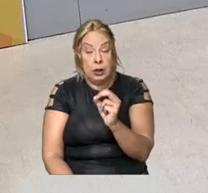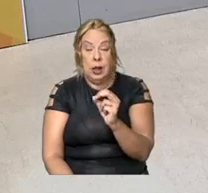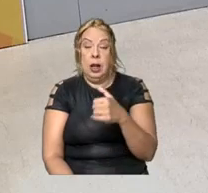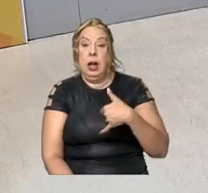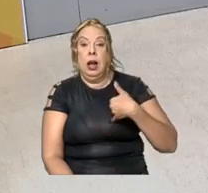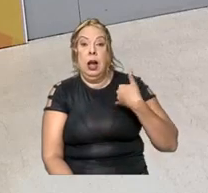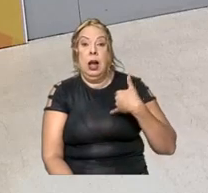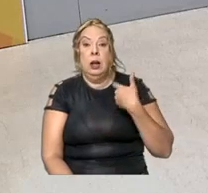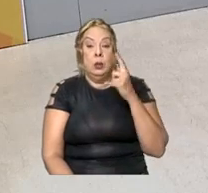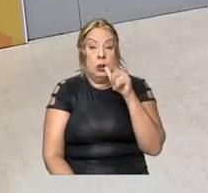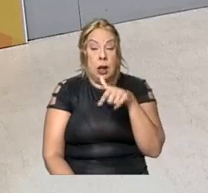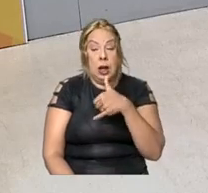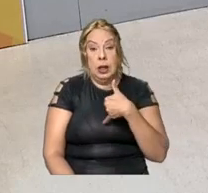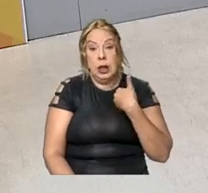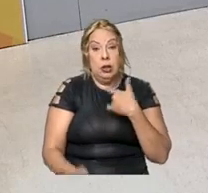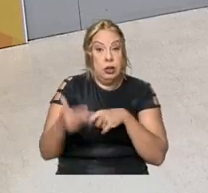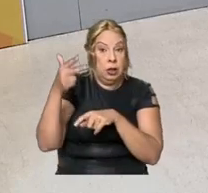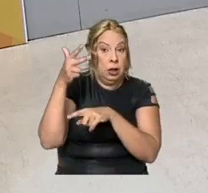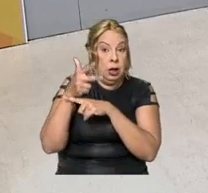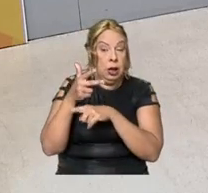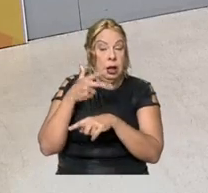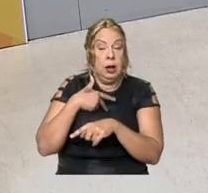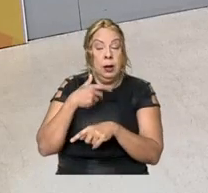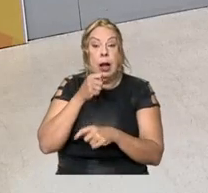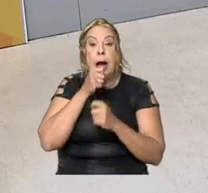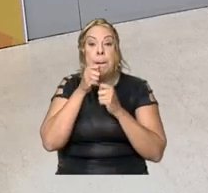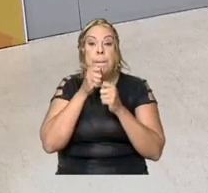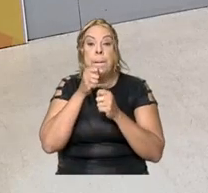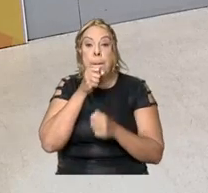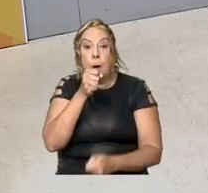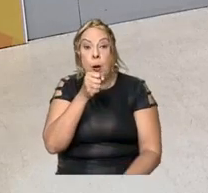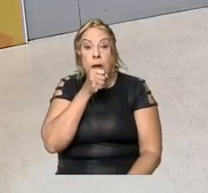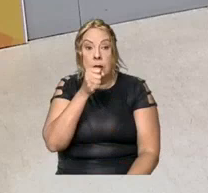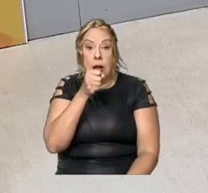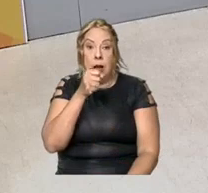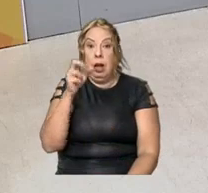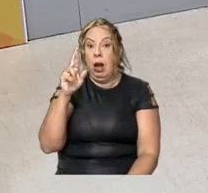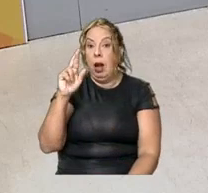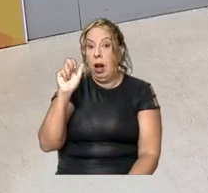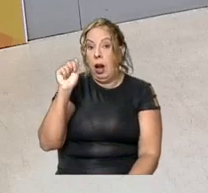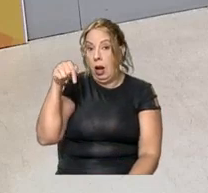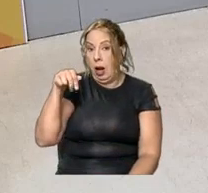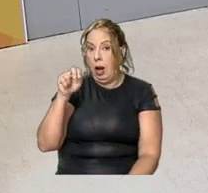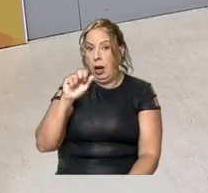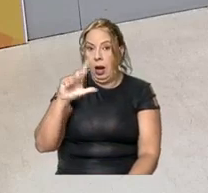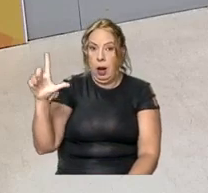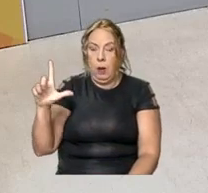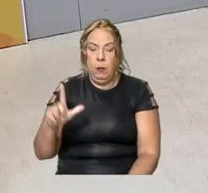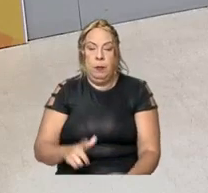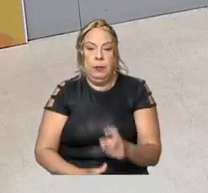assim. Quando eu chegar lá, porque vai demorar um pouco, né? 55, 55,